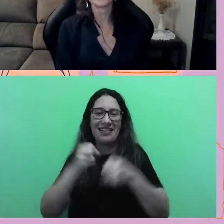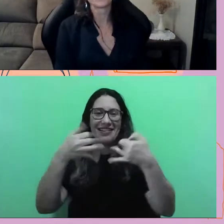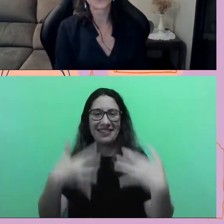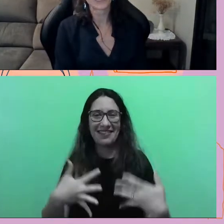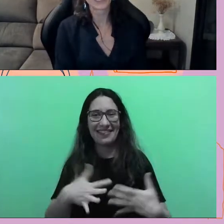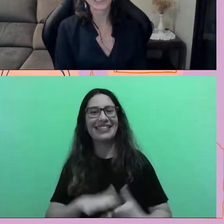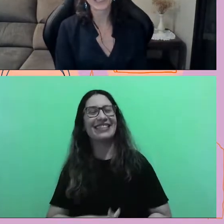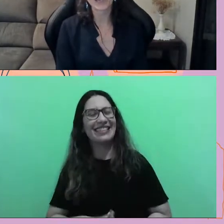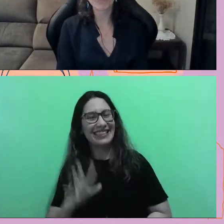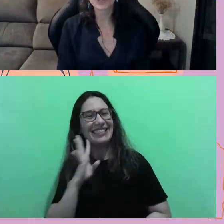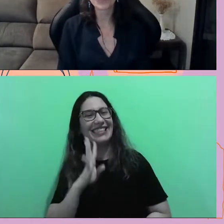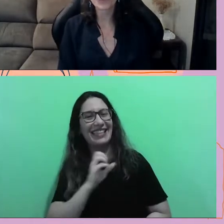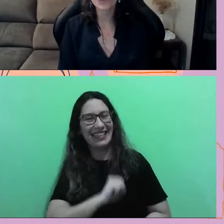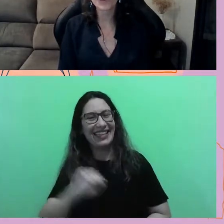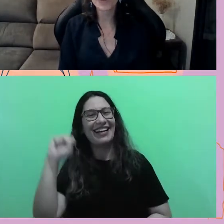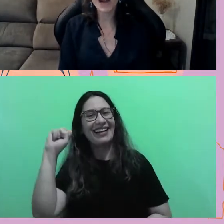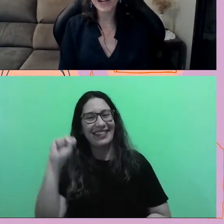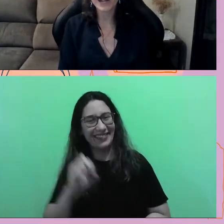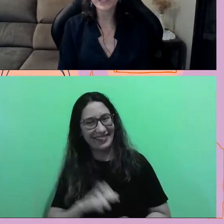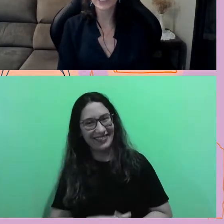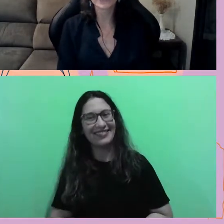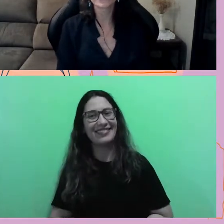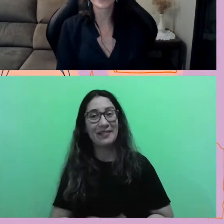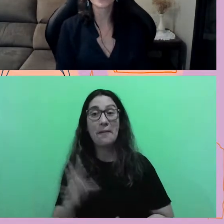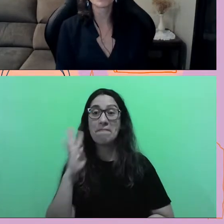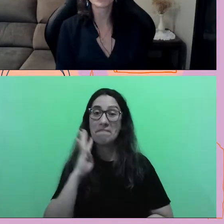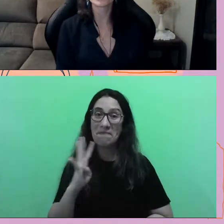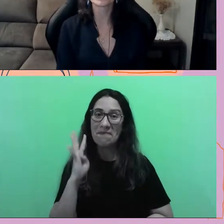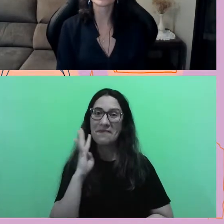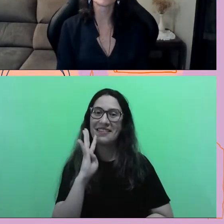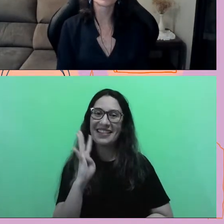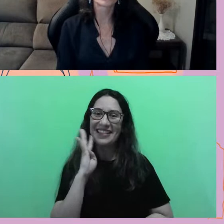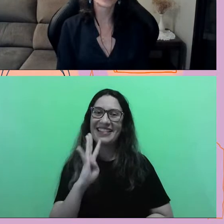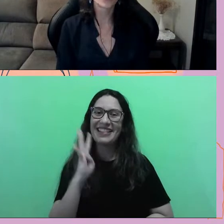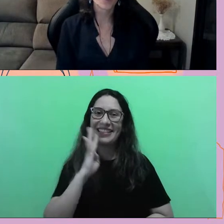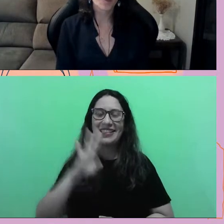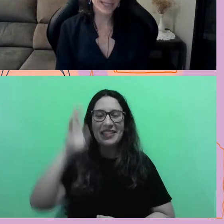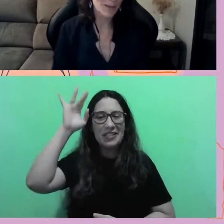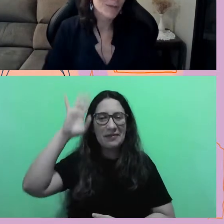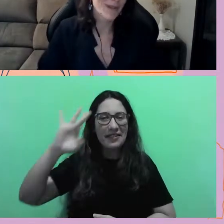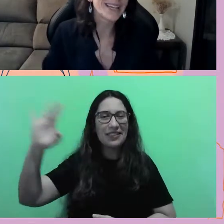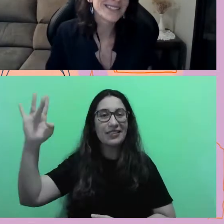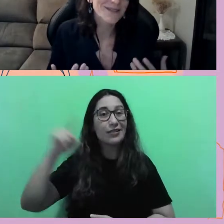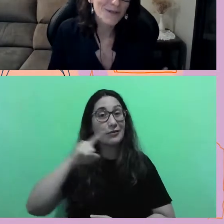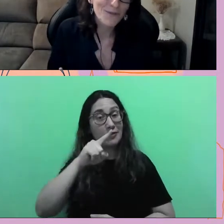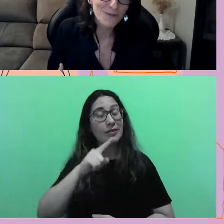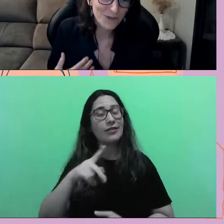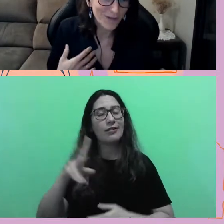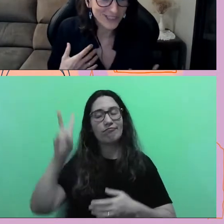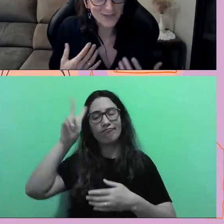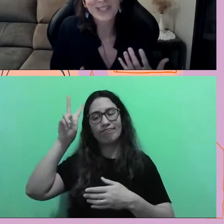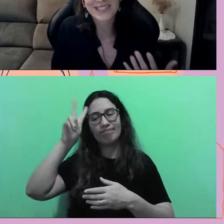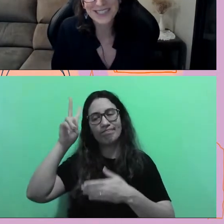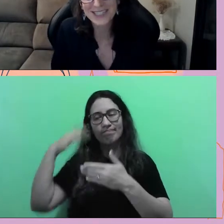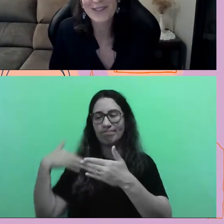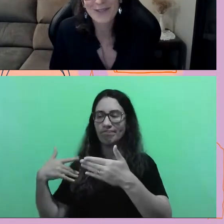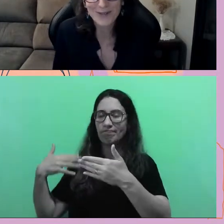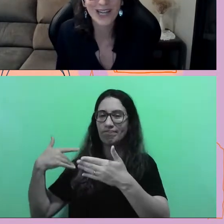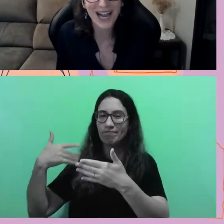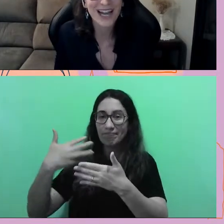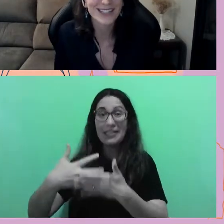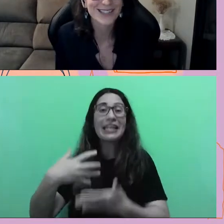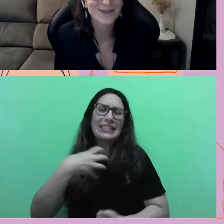Massa. É muito bacana isso, né? Eu imagino, assim, você percebe, por mais que você se